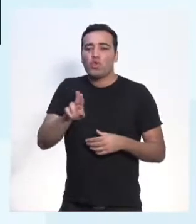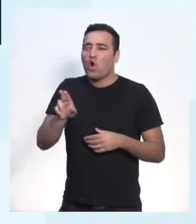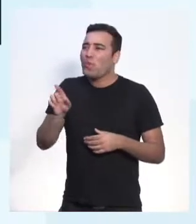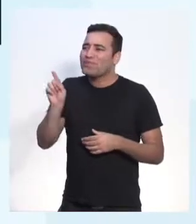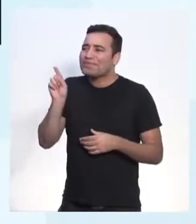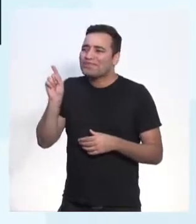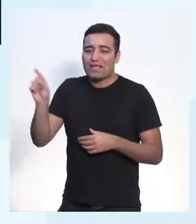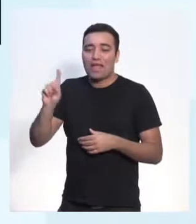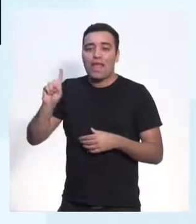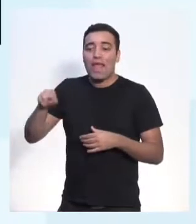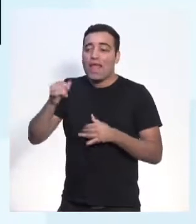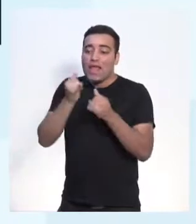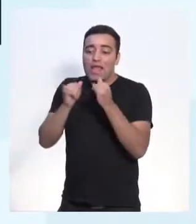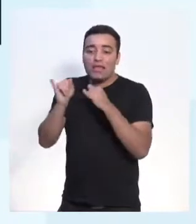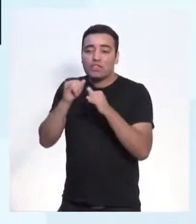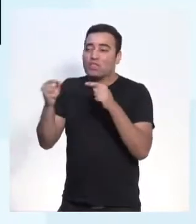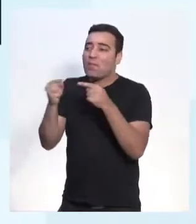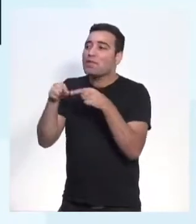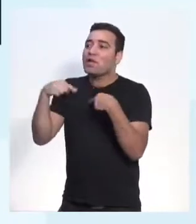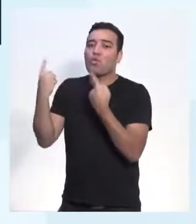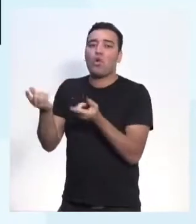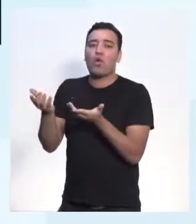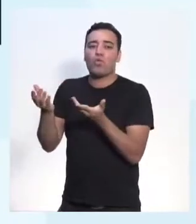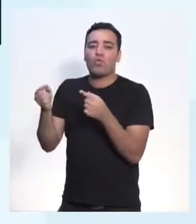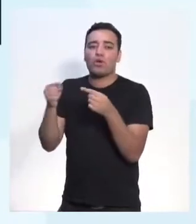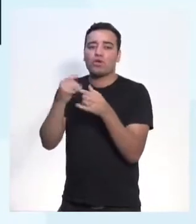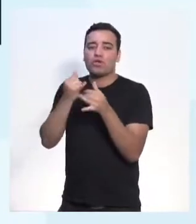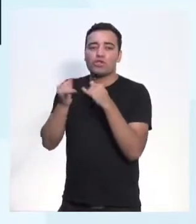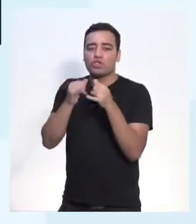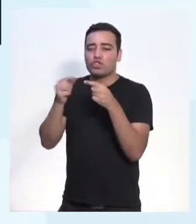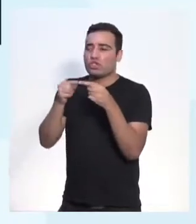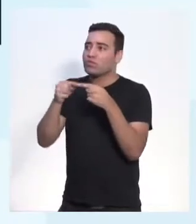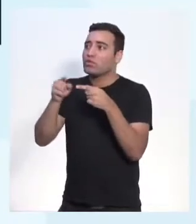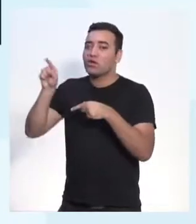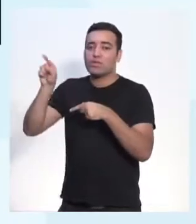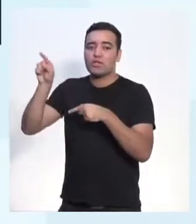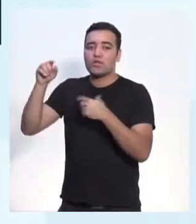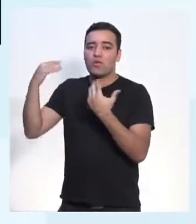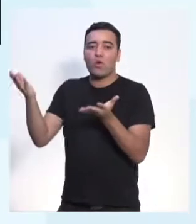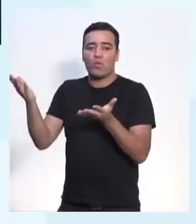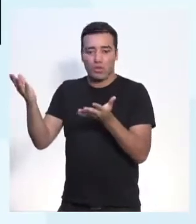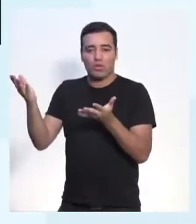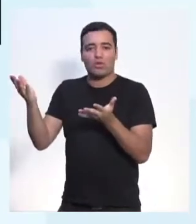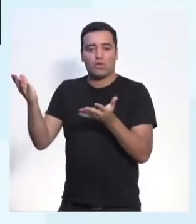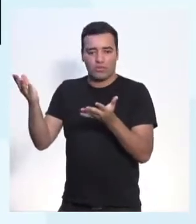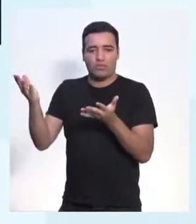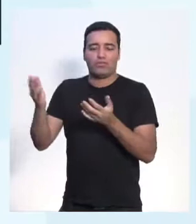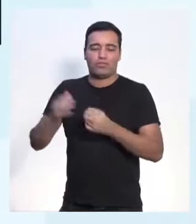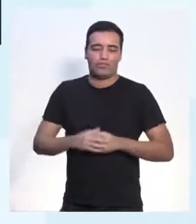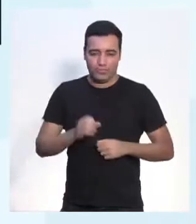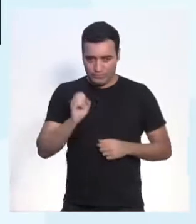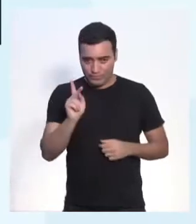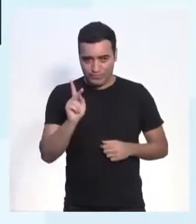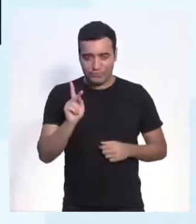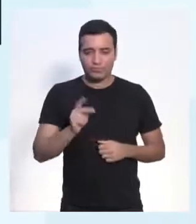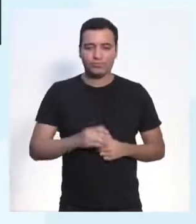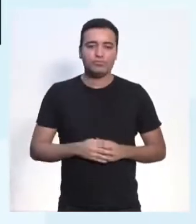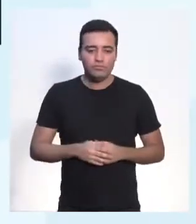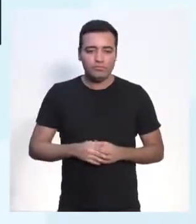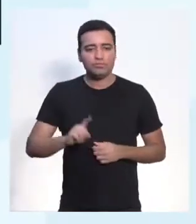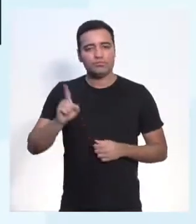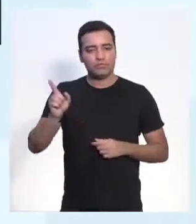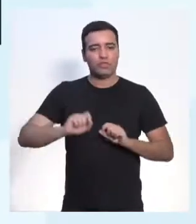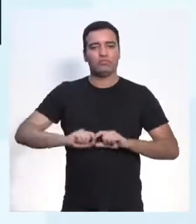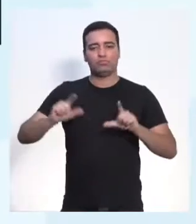escrevam o tipo de energia que esse objeto, essa coisa, ela fornece, certo? Então a gente vai